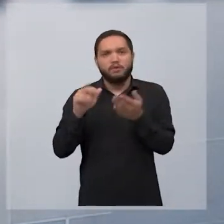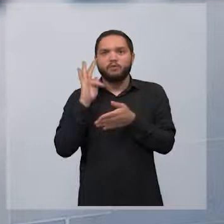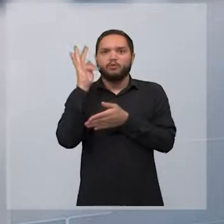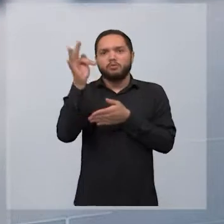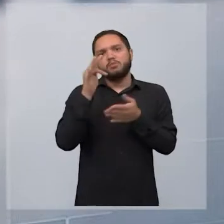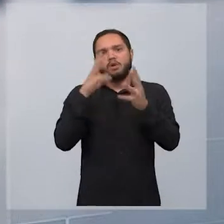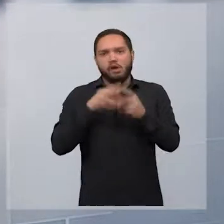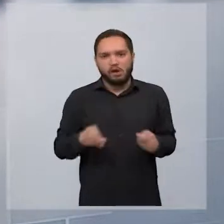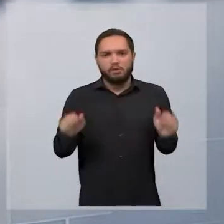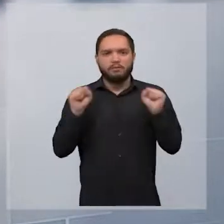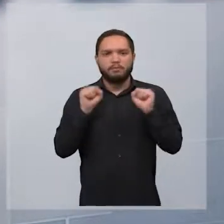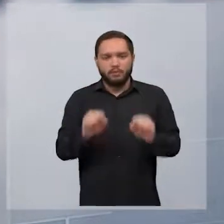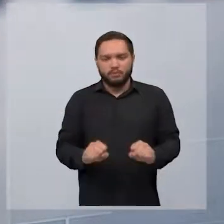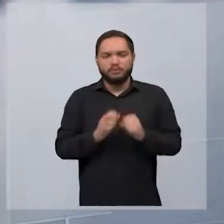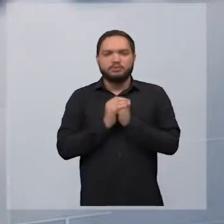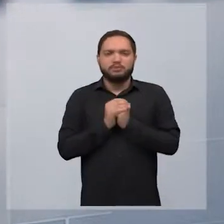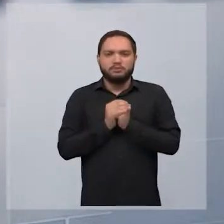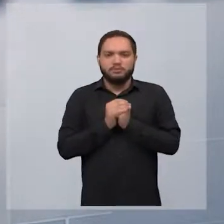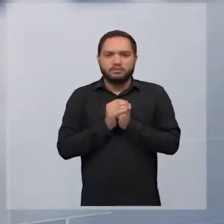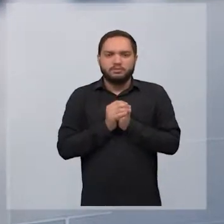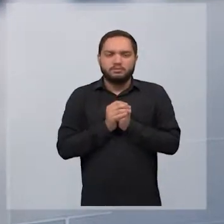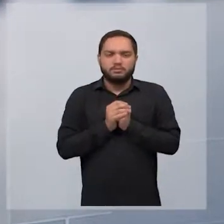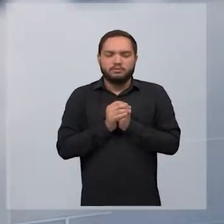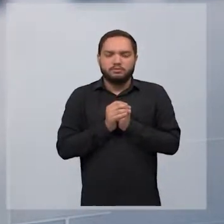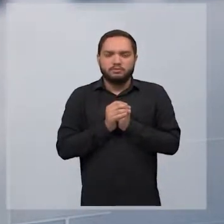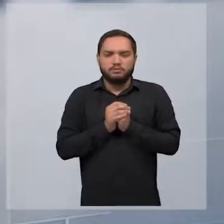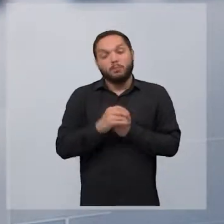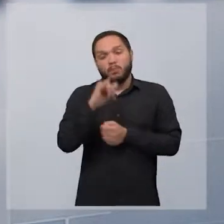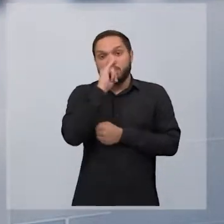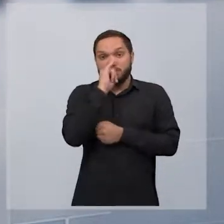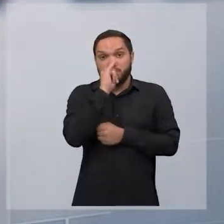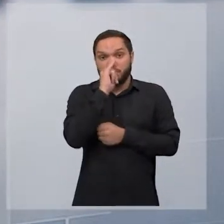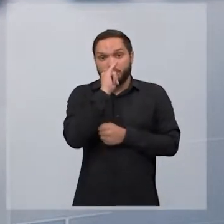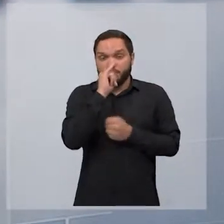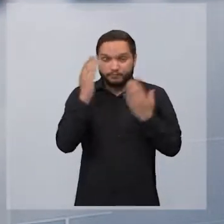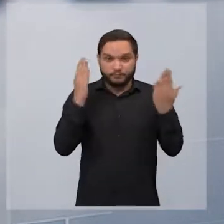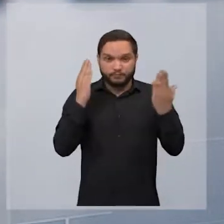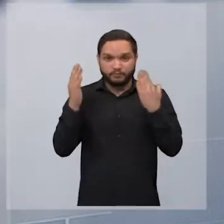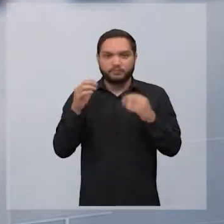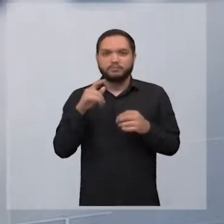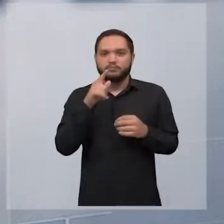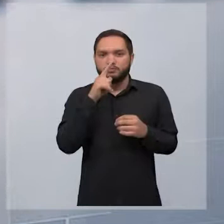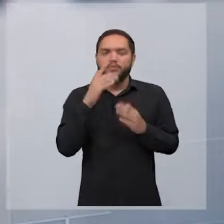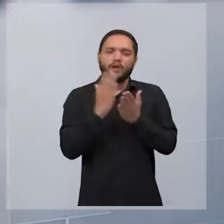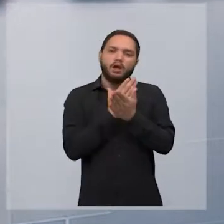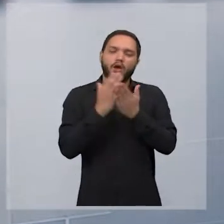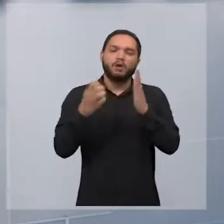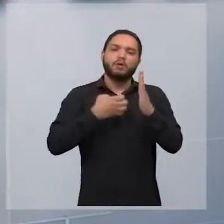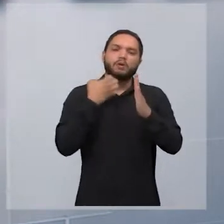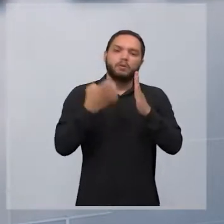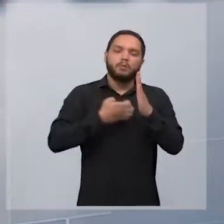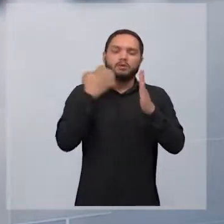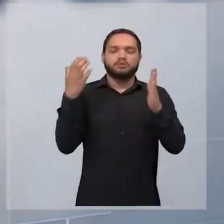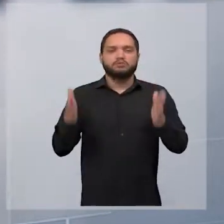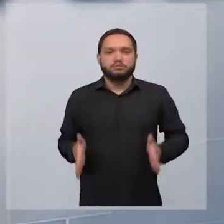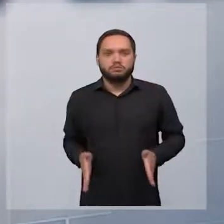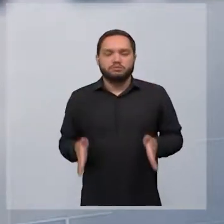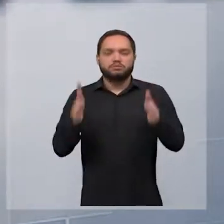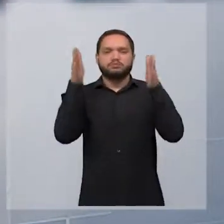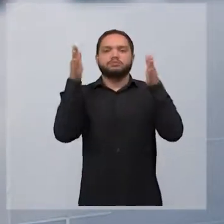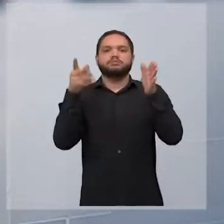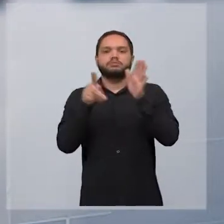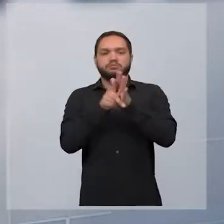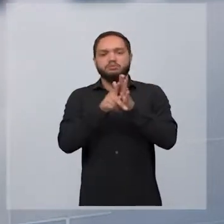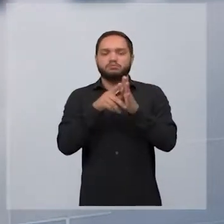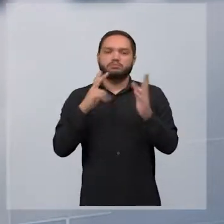Não tem sentido, por exemplo, eu vou dar um exemplo. Você tem alguns empreendimentos, alguns prédios, inclusive público ou privado,